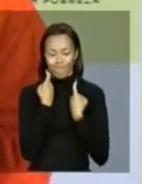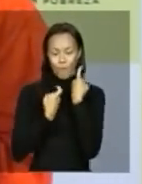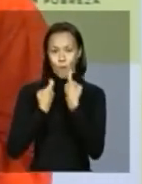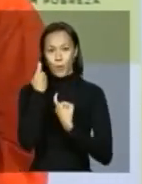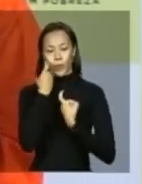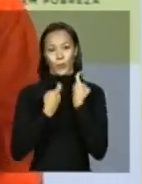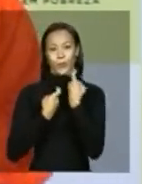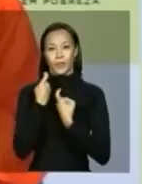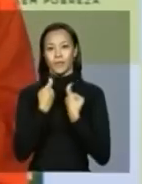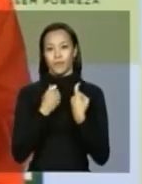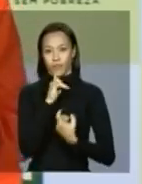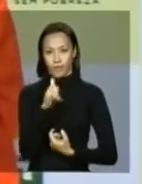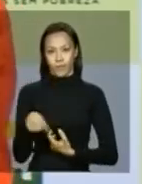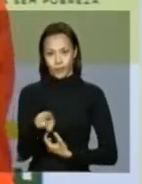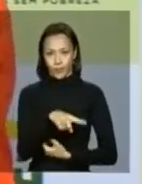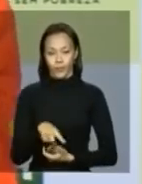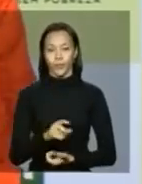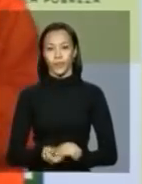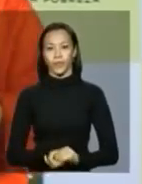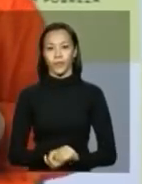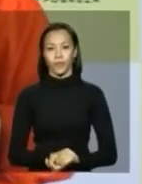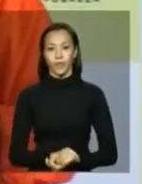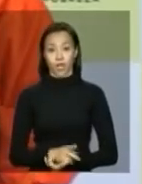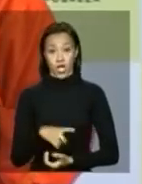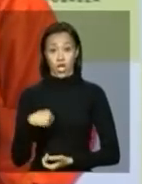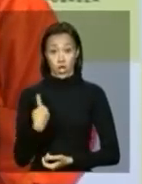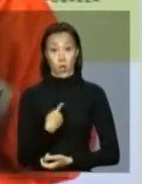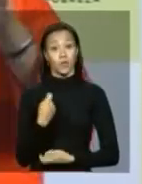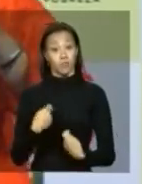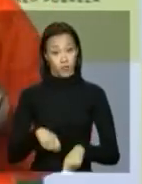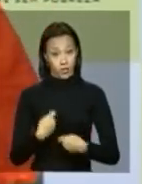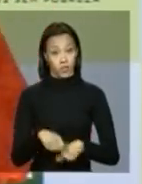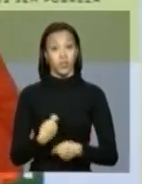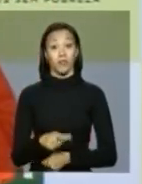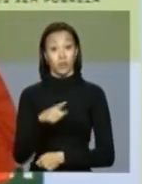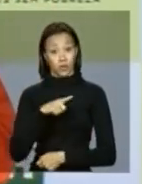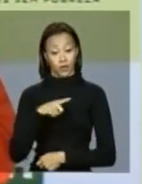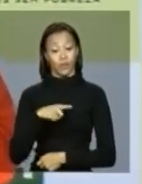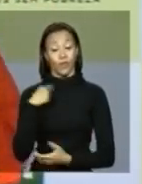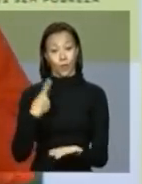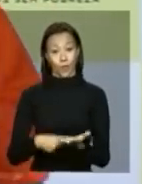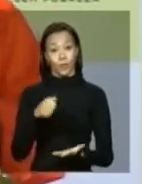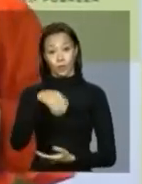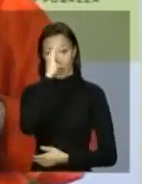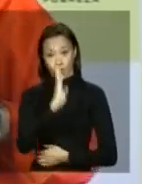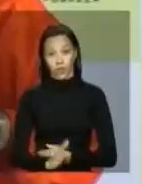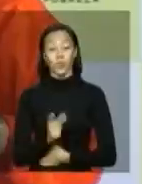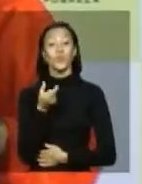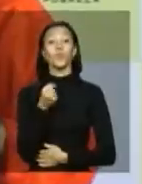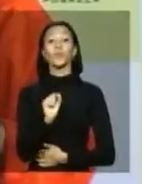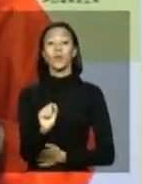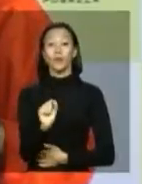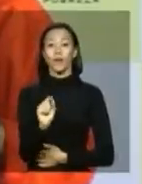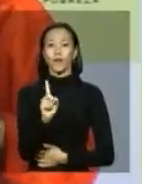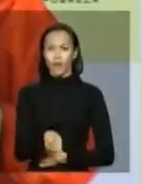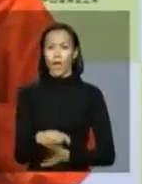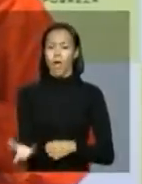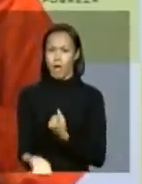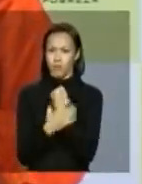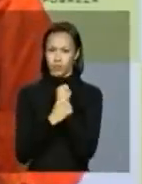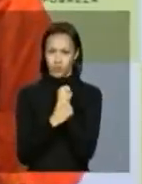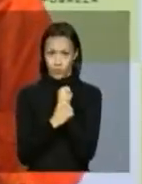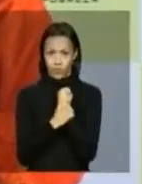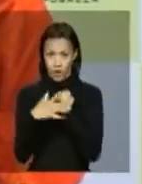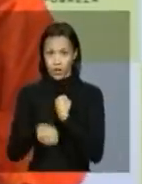preocupação que nós devemos ter com o nosso país, que é garantir